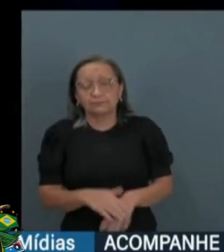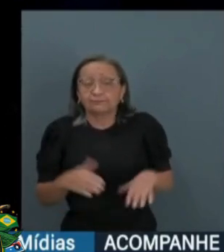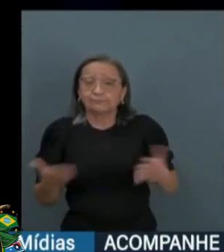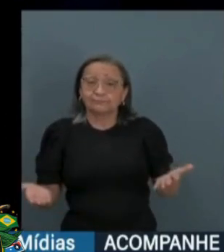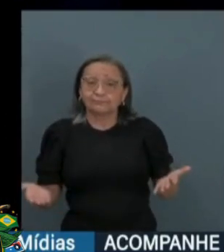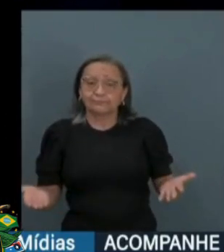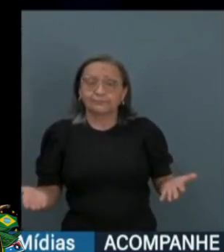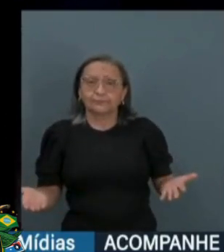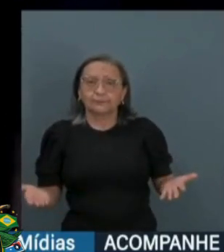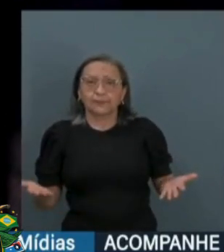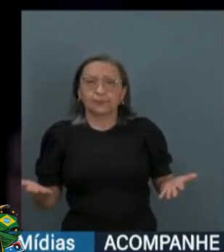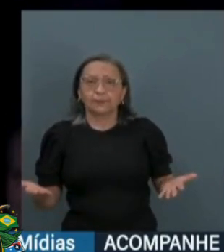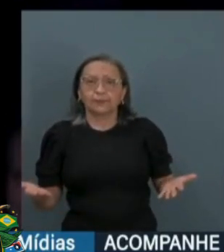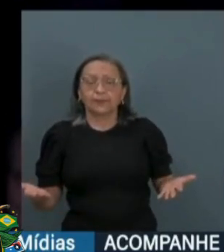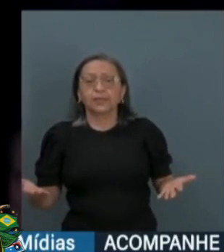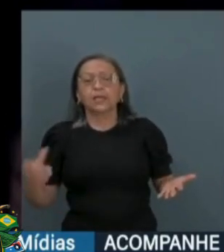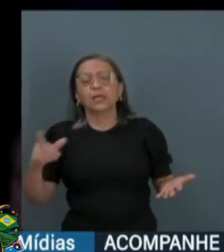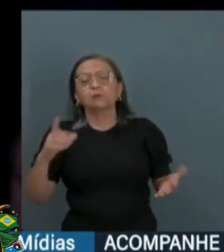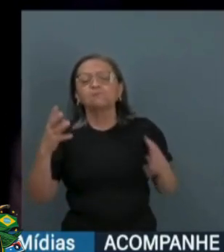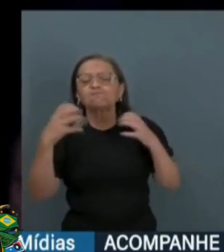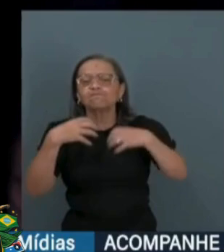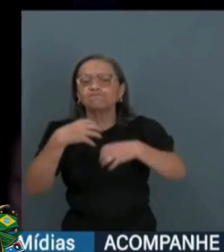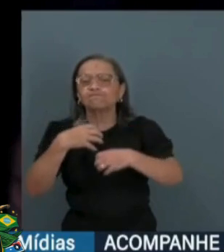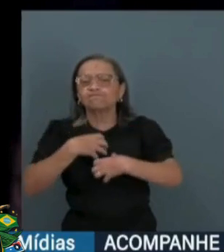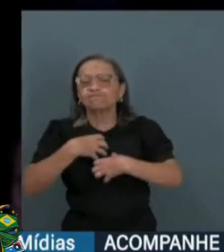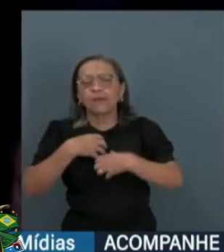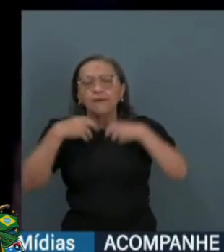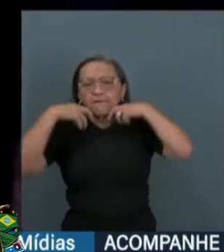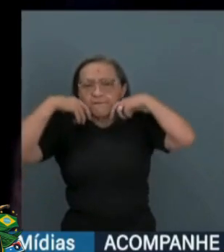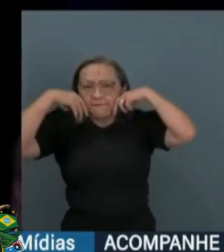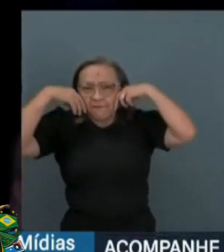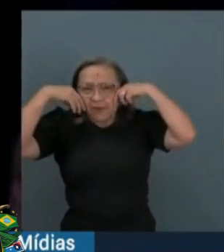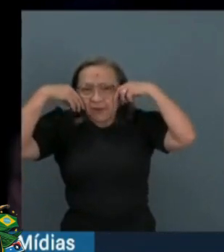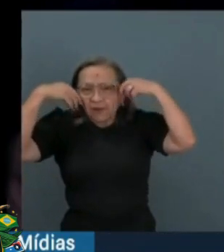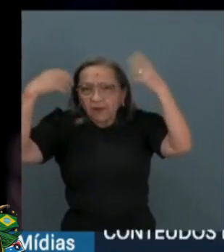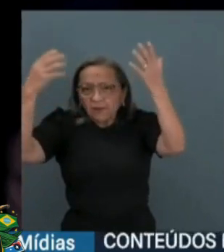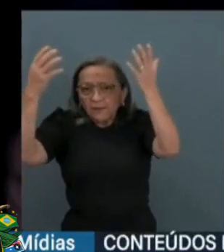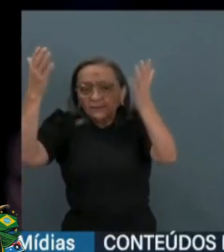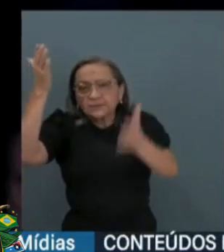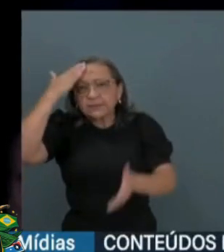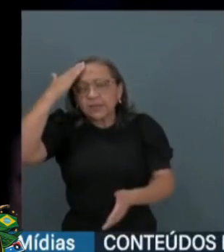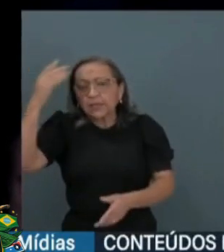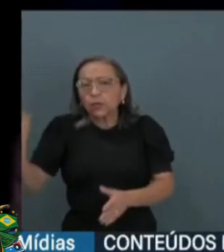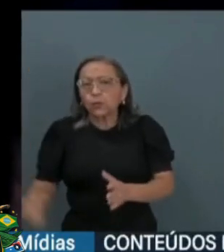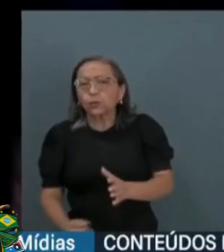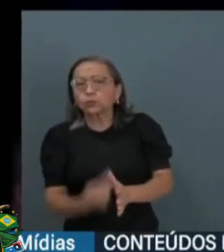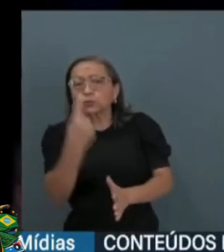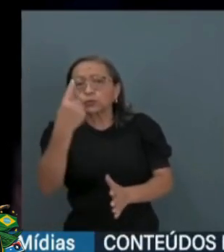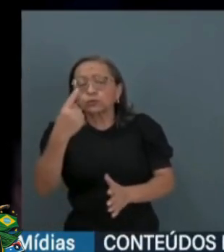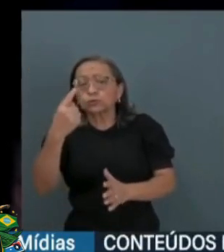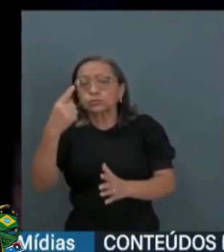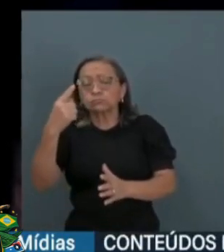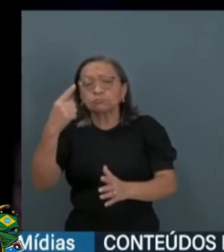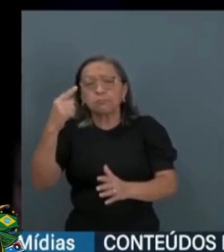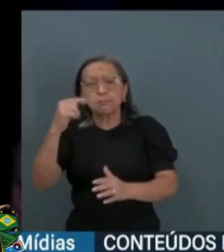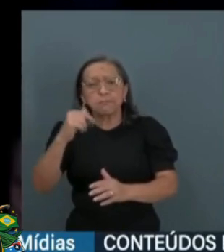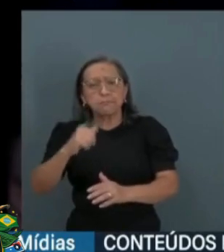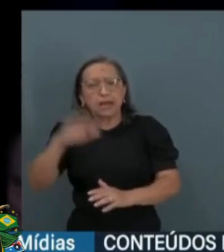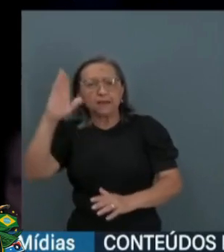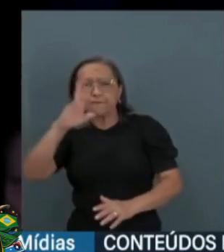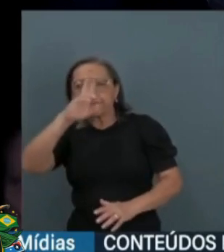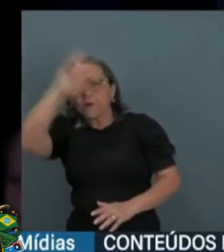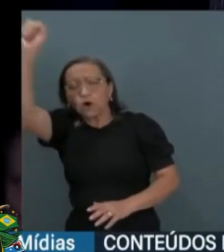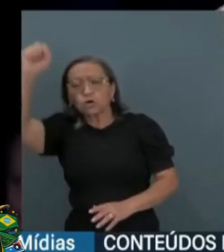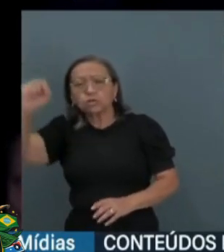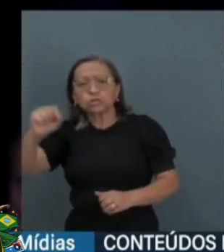Então, eu tenho vergonha de saber que um dos maiores carrascos brasileiros